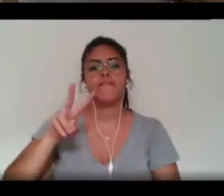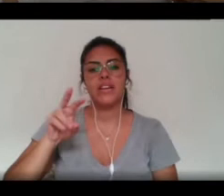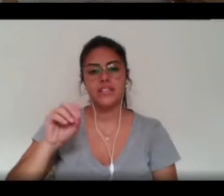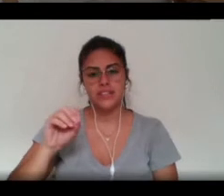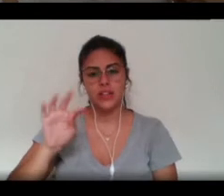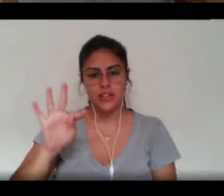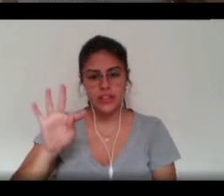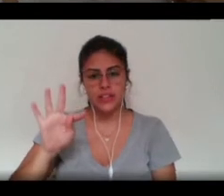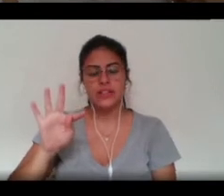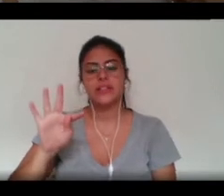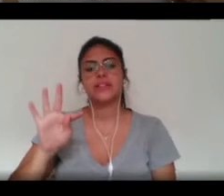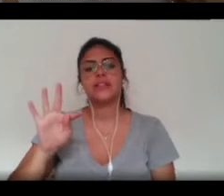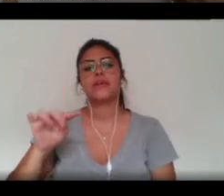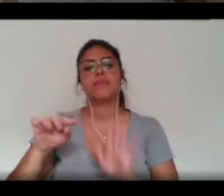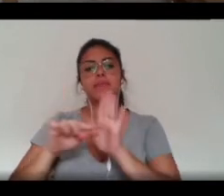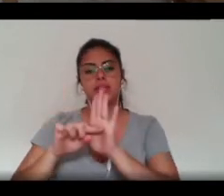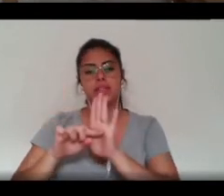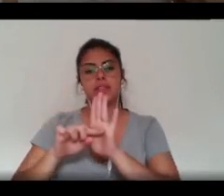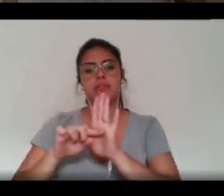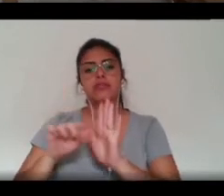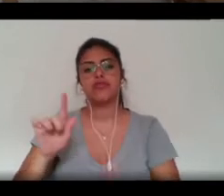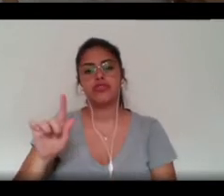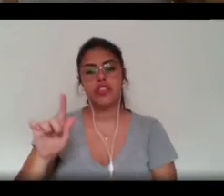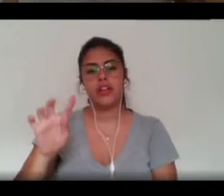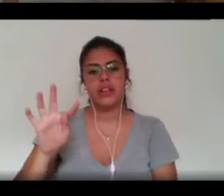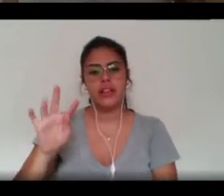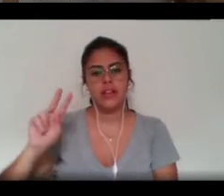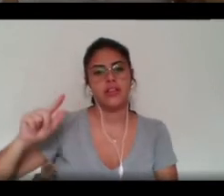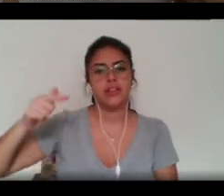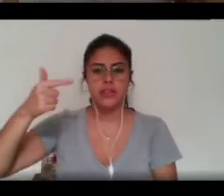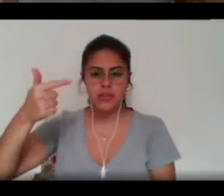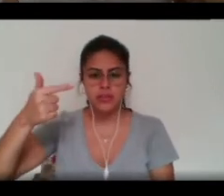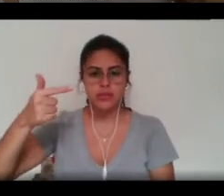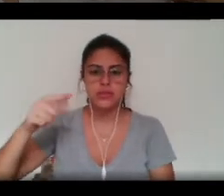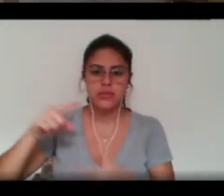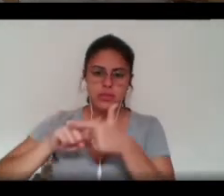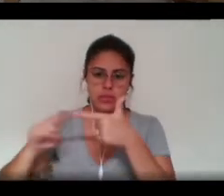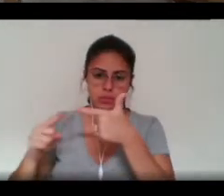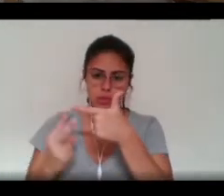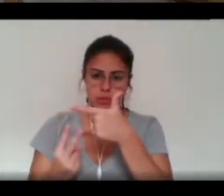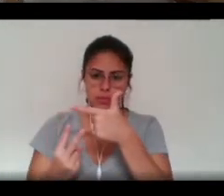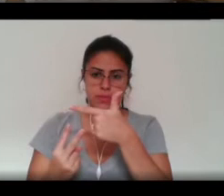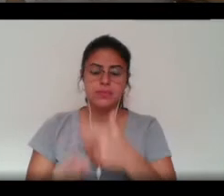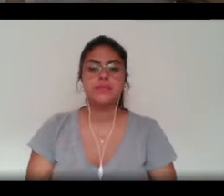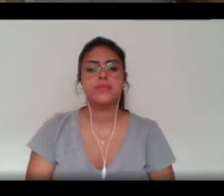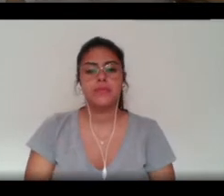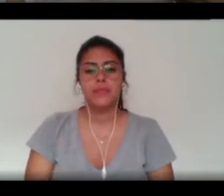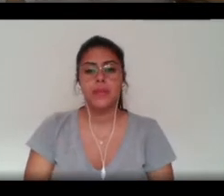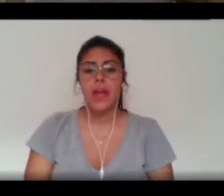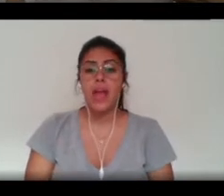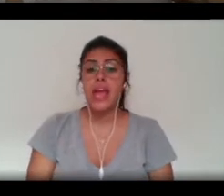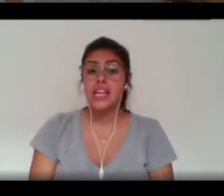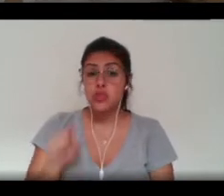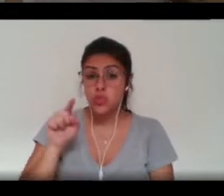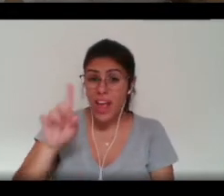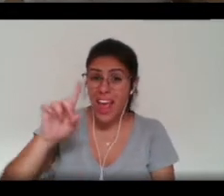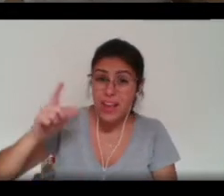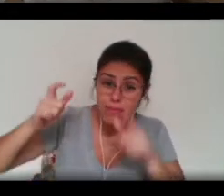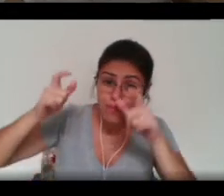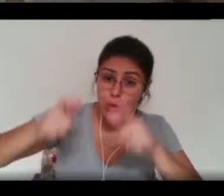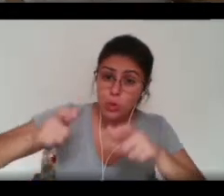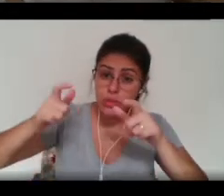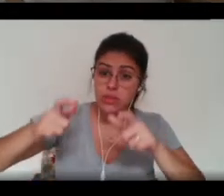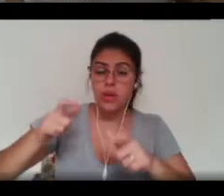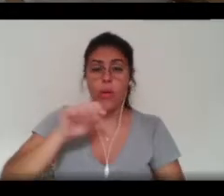V0T menos um GT2 sobre 2. Isso aqui é a posição da bola